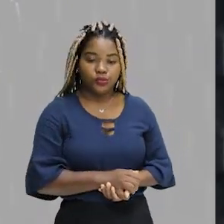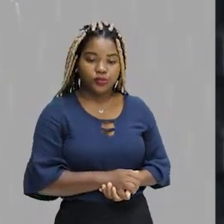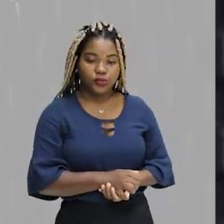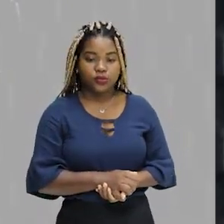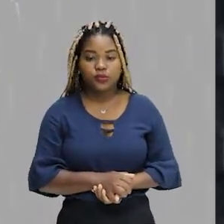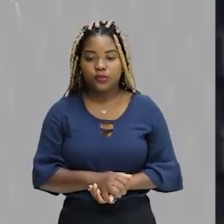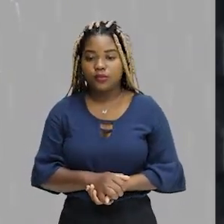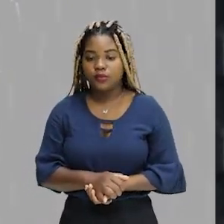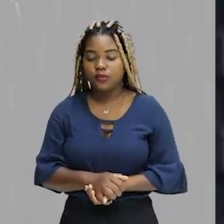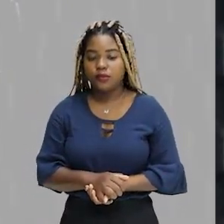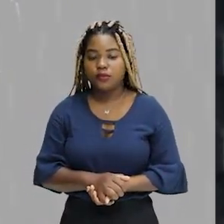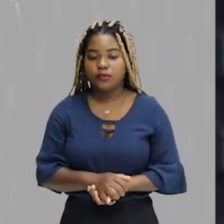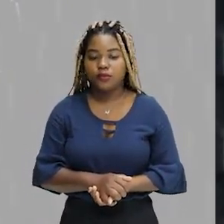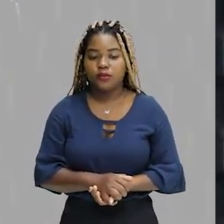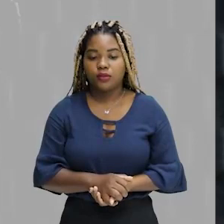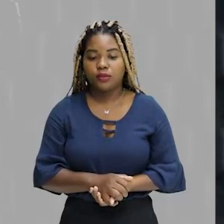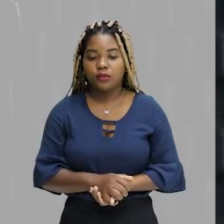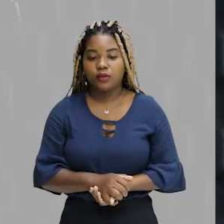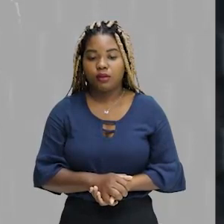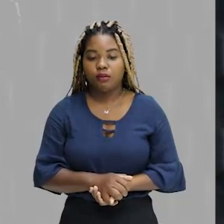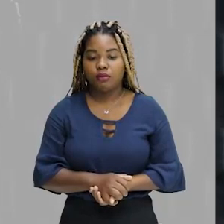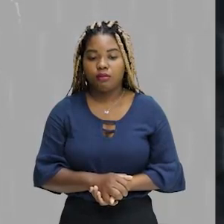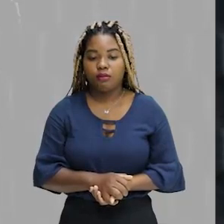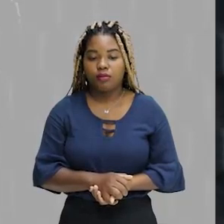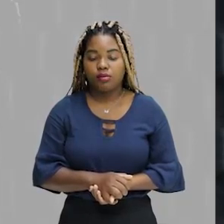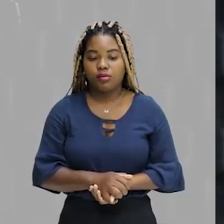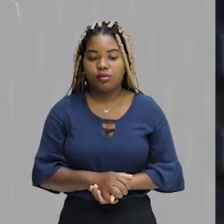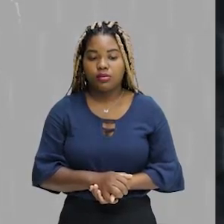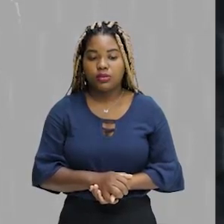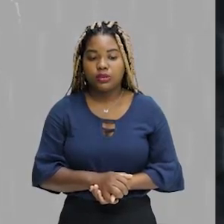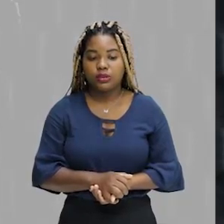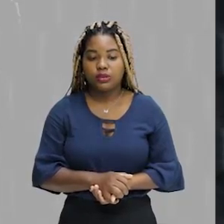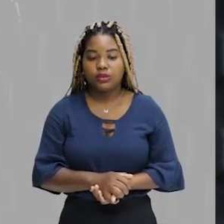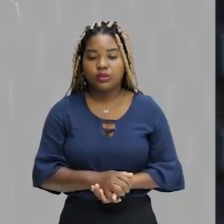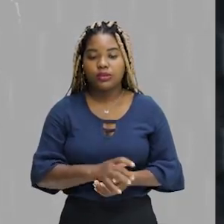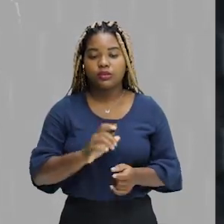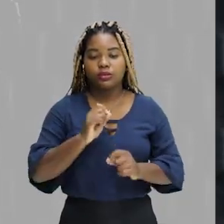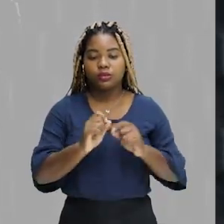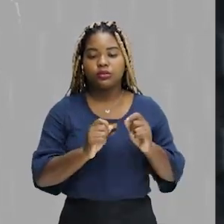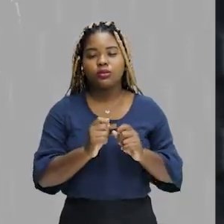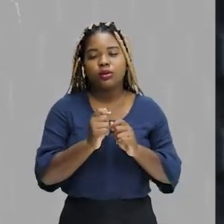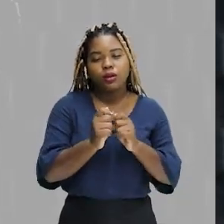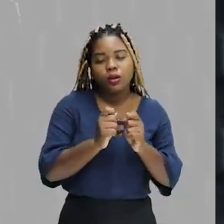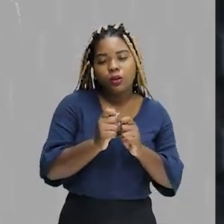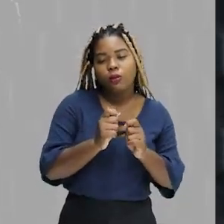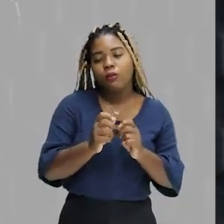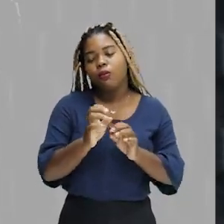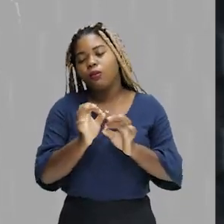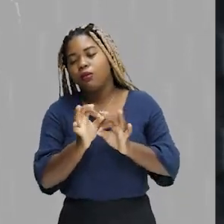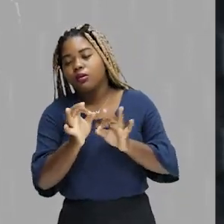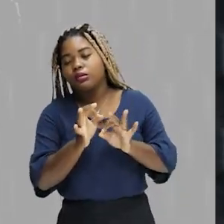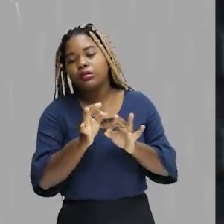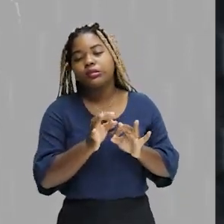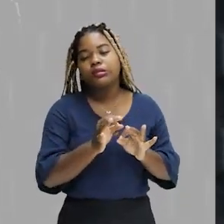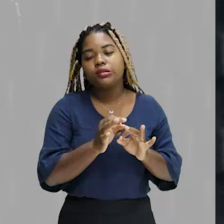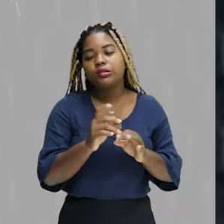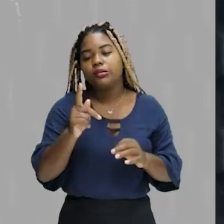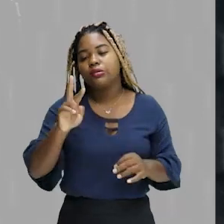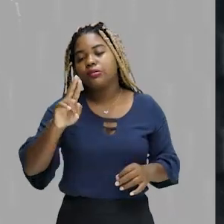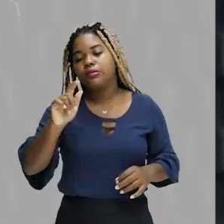quadro. O que acontece? Aqui está falando de controle de praga, né? E normalmente o que se usa